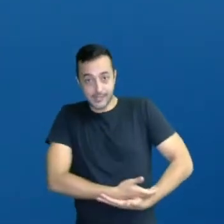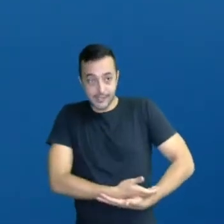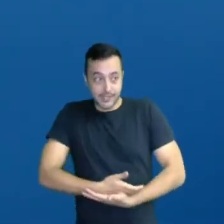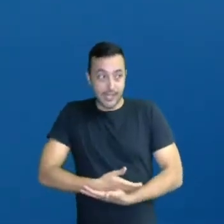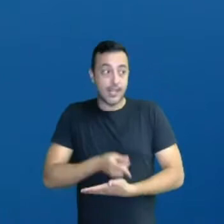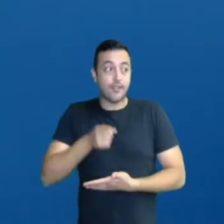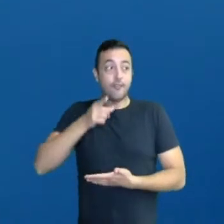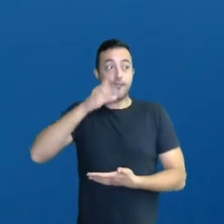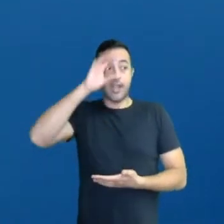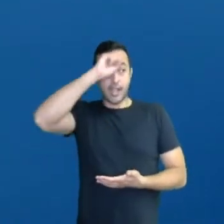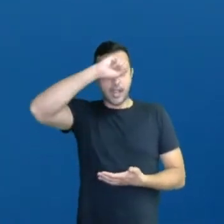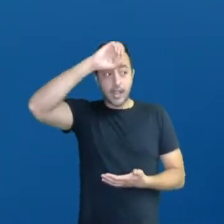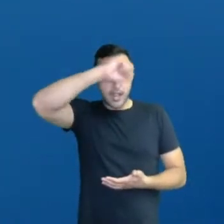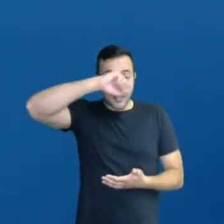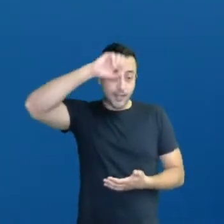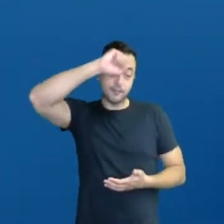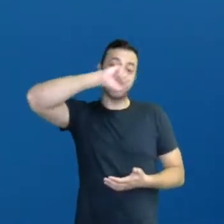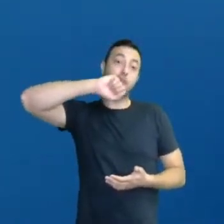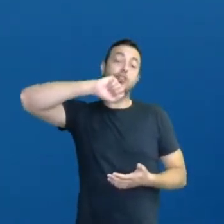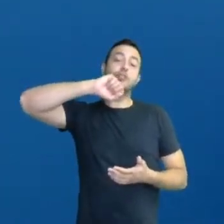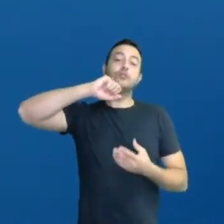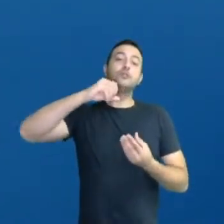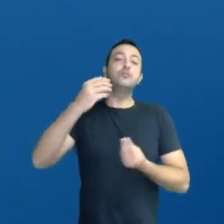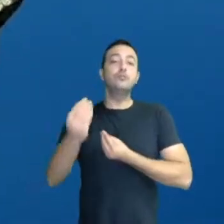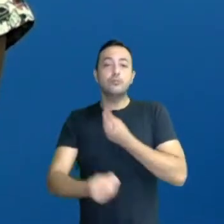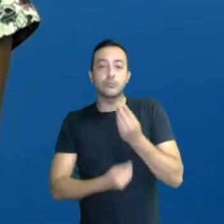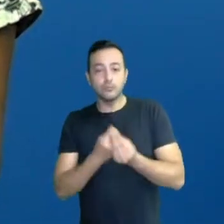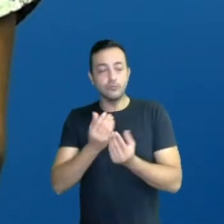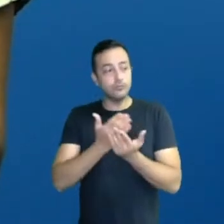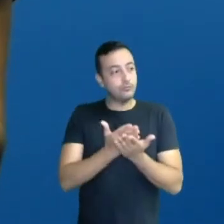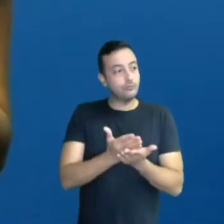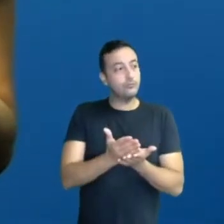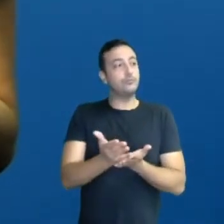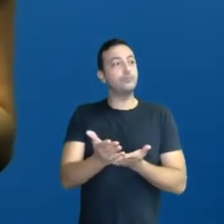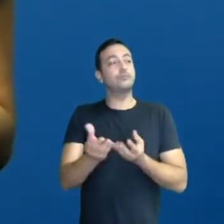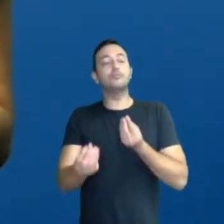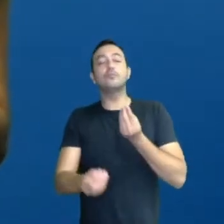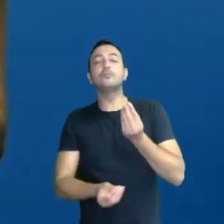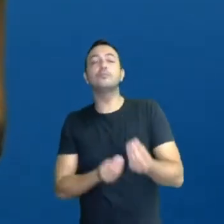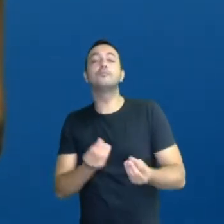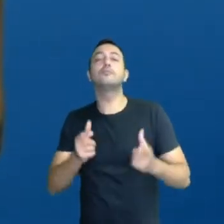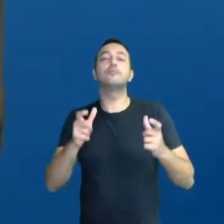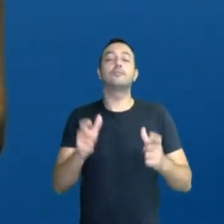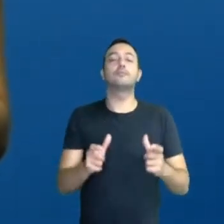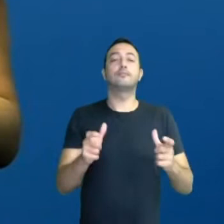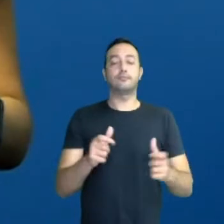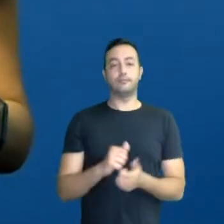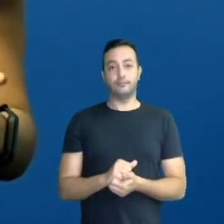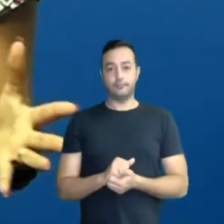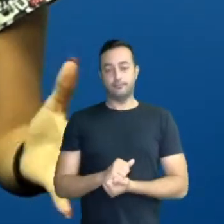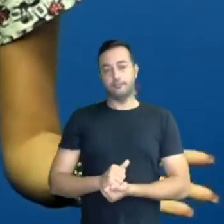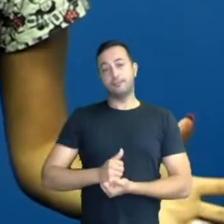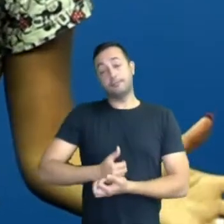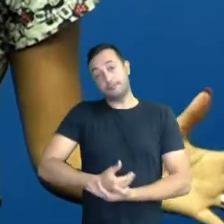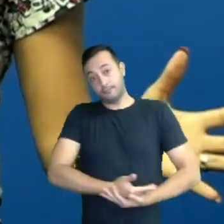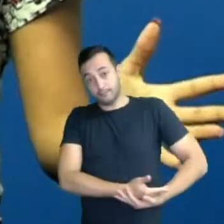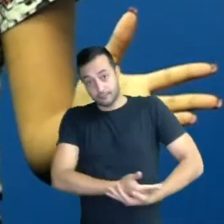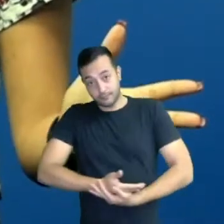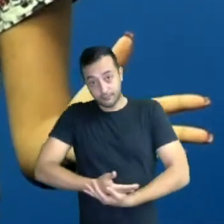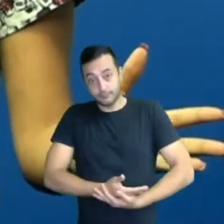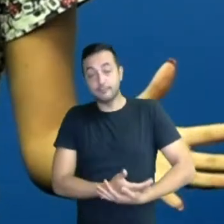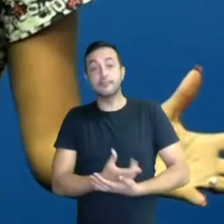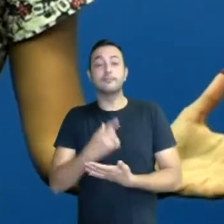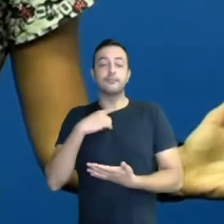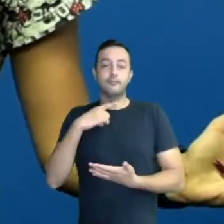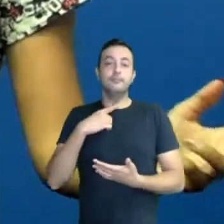você aprende as primeiras formas de como se orientar no espaço. O bebezinho, ele costuma,